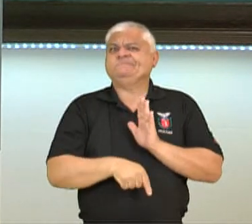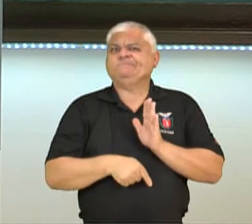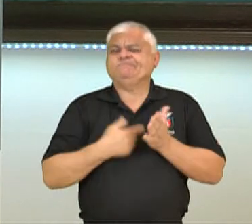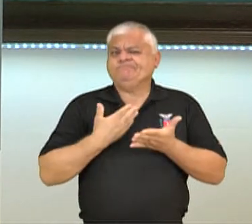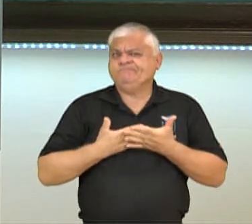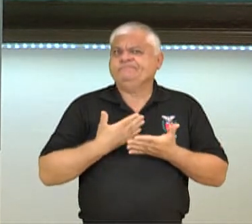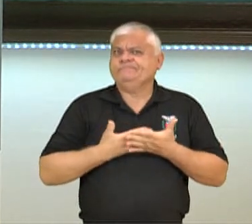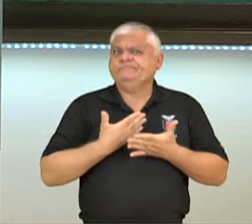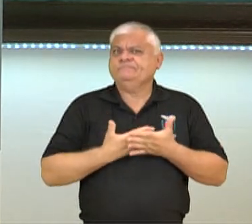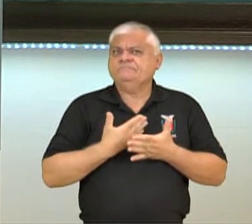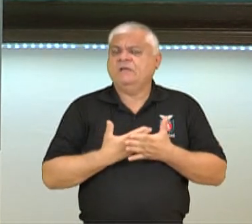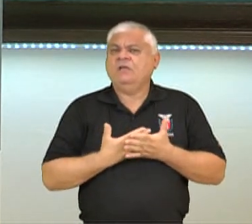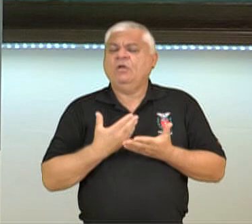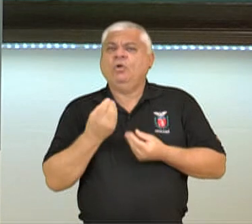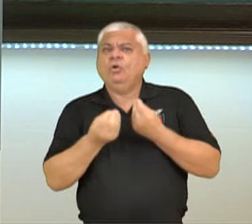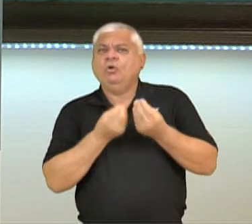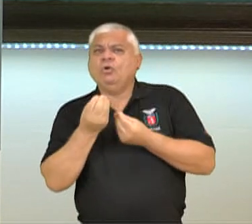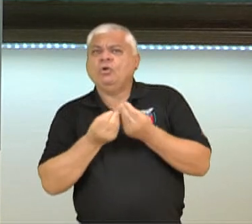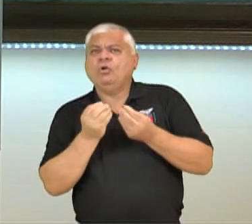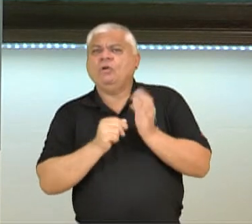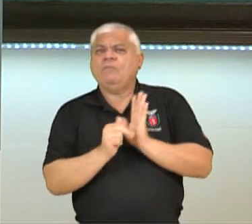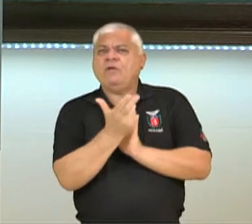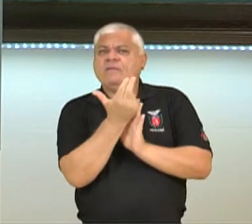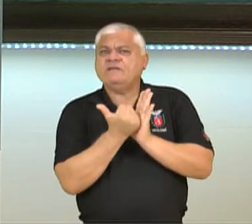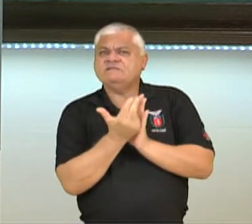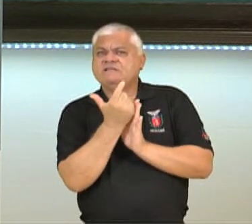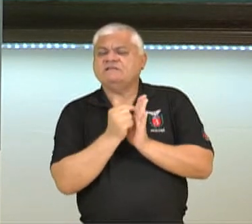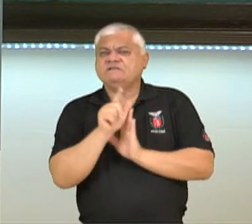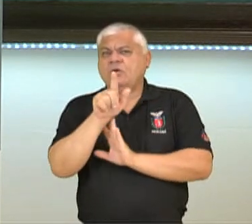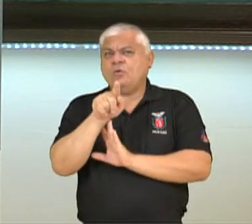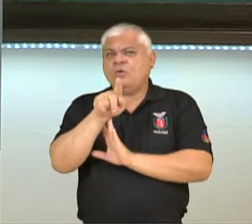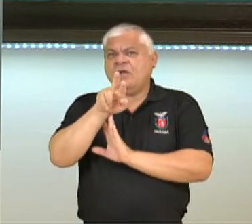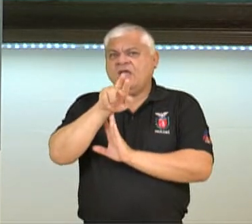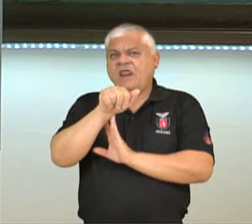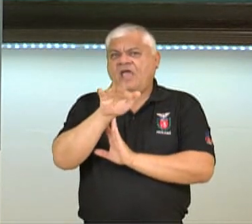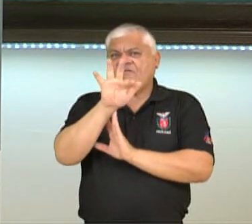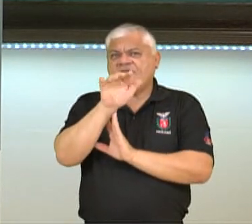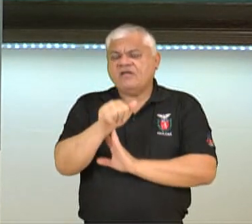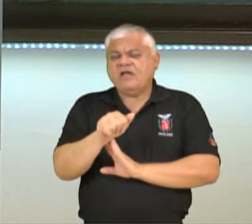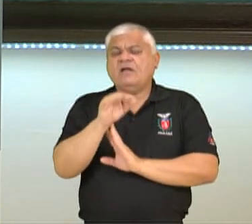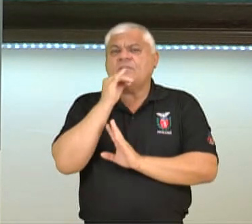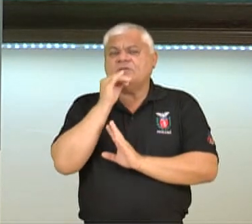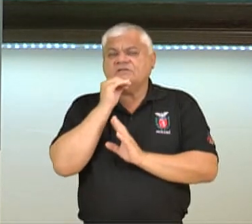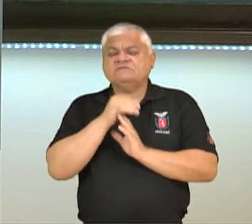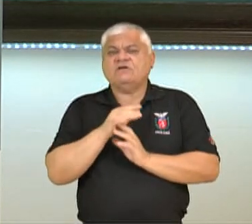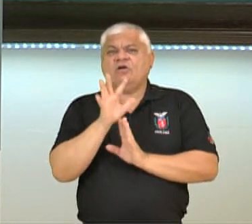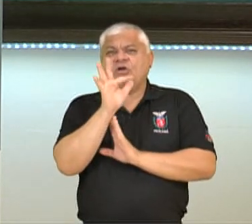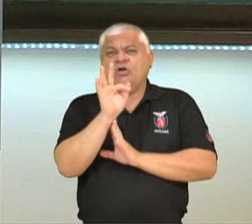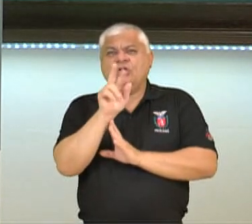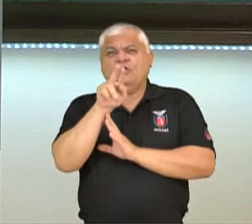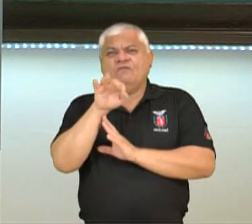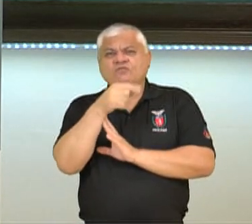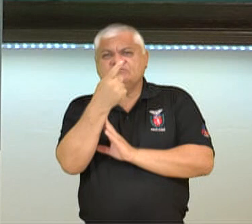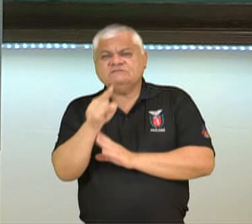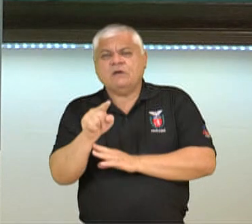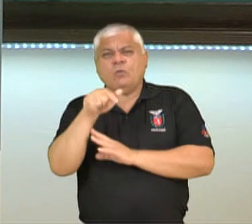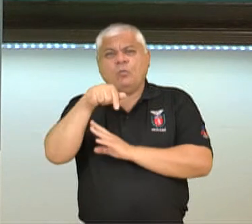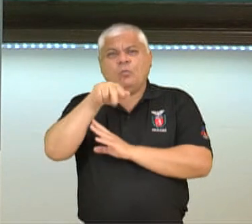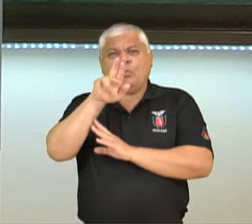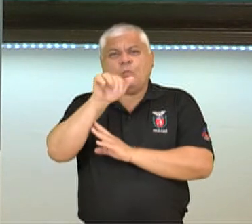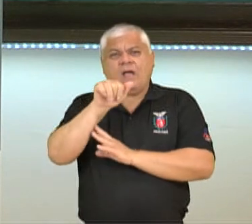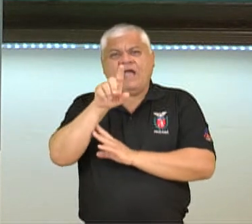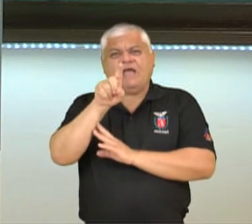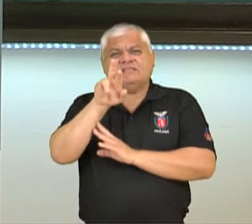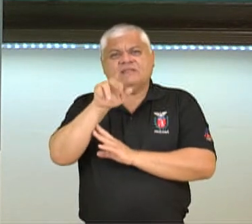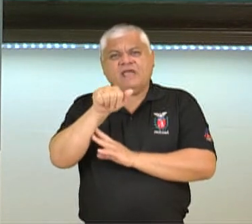em relação à representação gráfica de uma função quadrática, mais especificamente da função f de x igual a ax